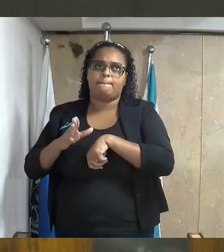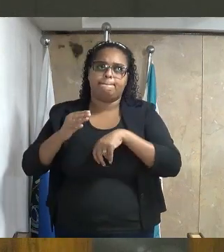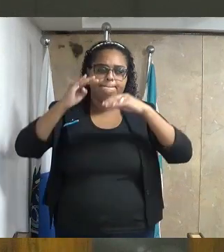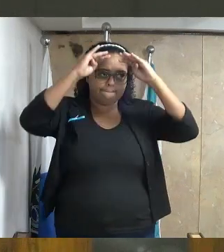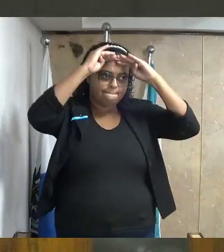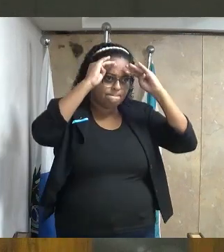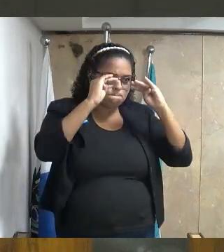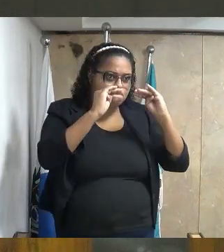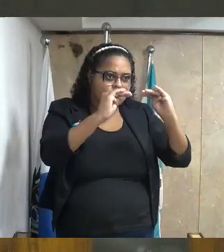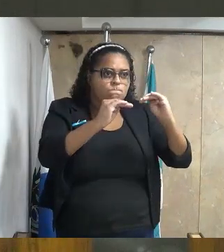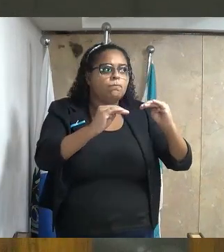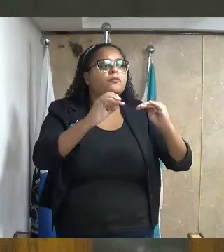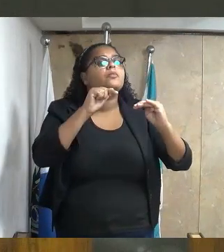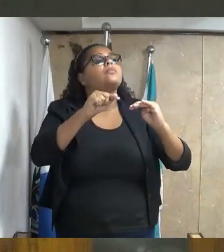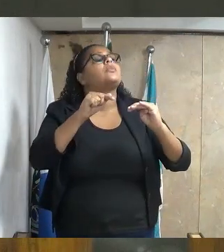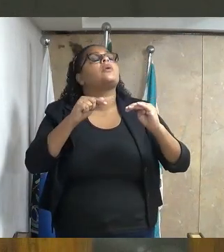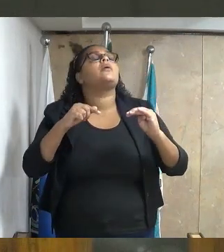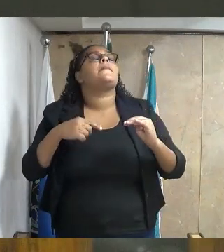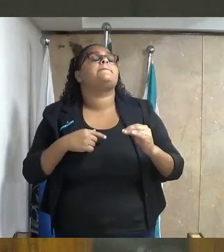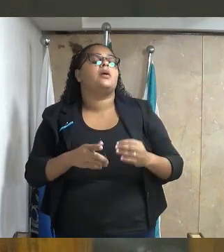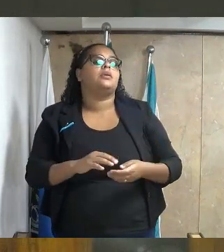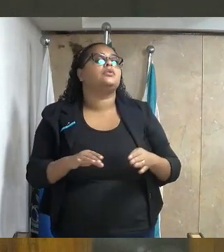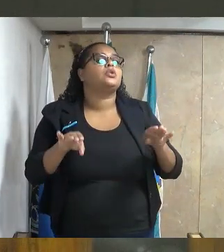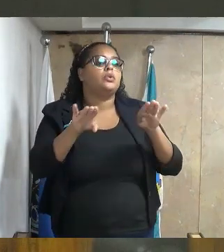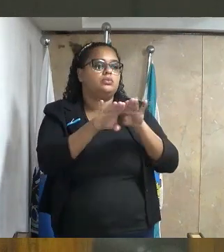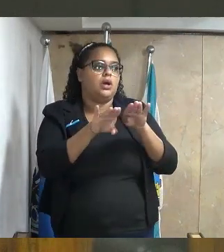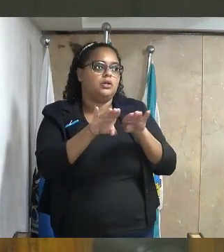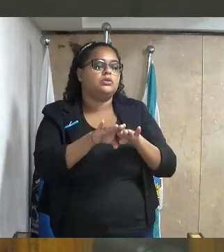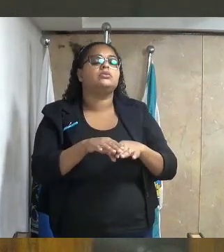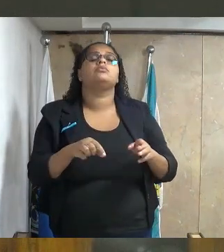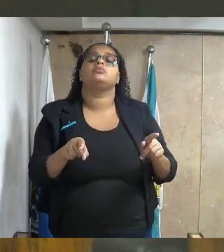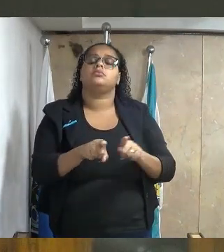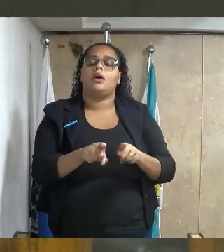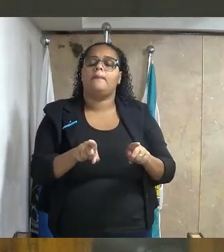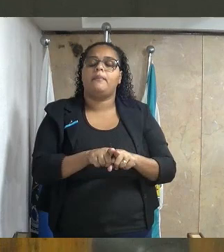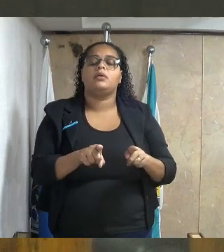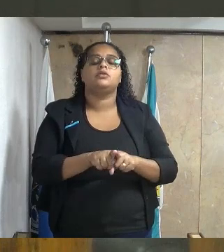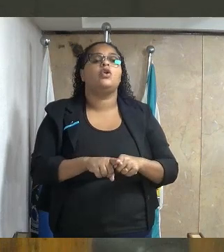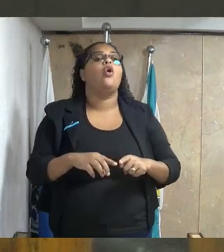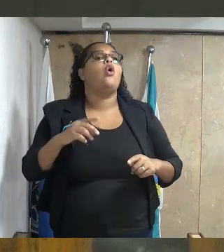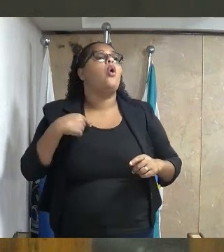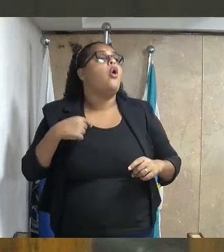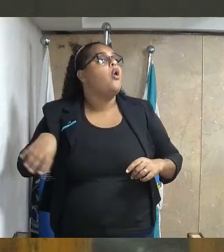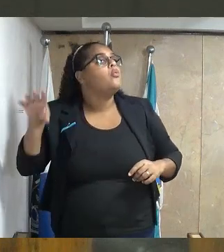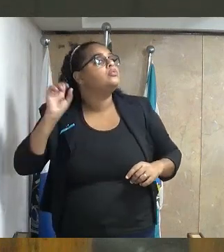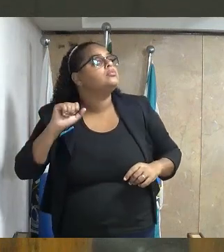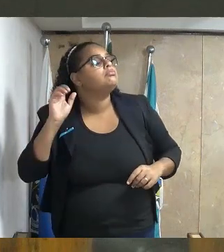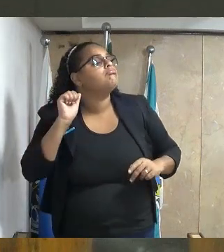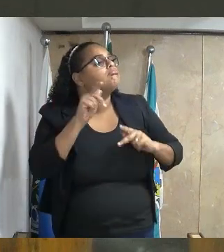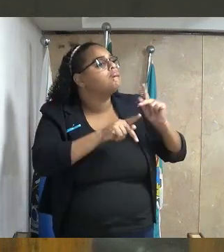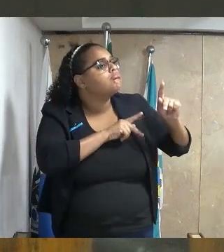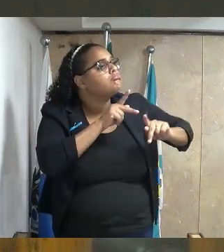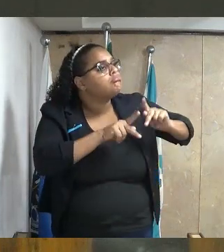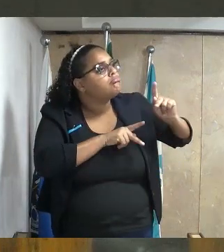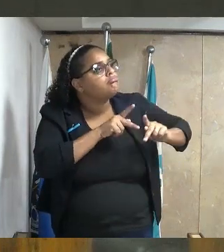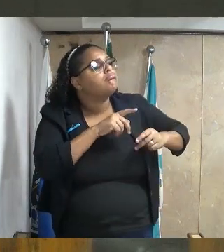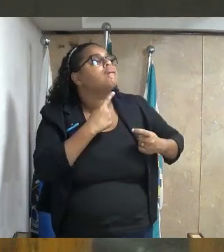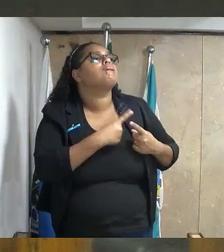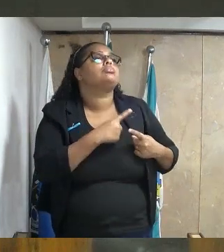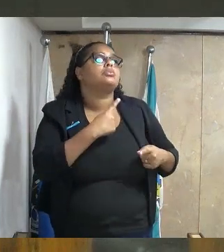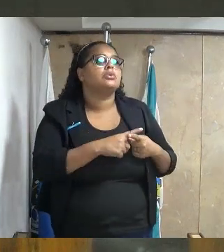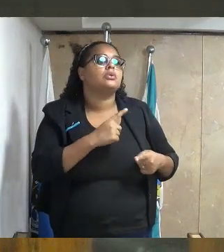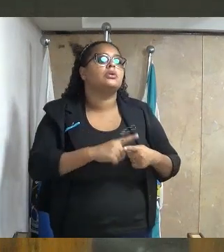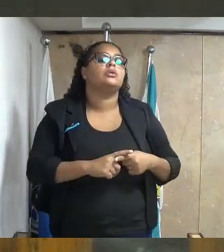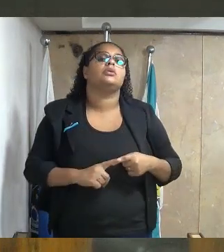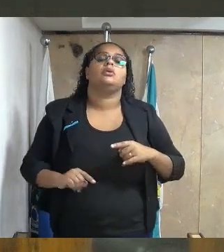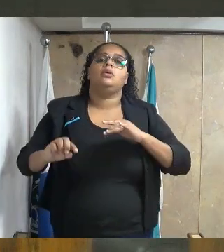respeito, mais dignidade e que ouça os povos, porque a